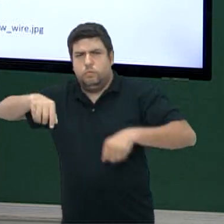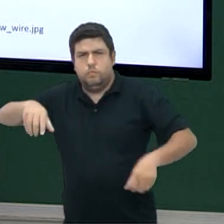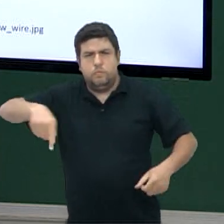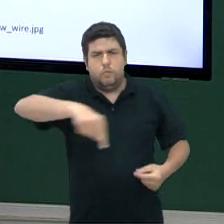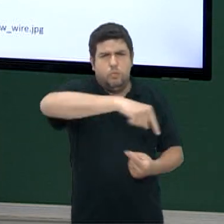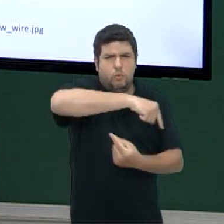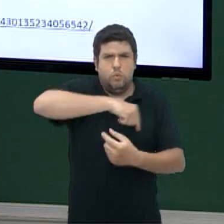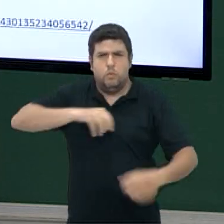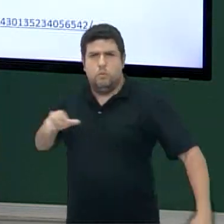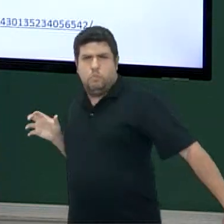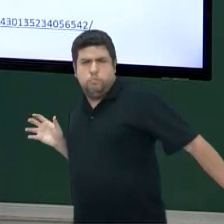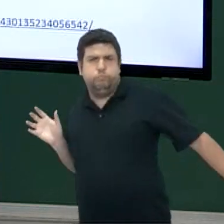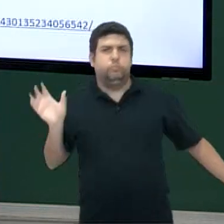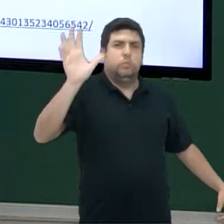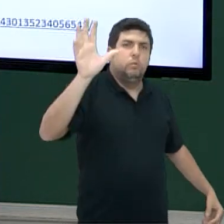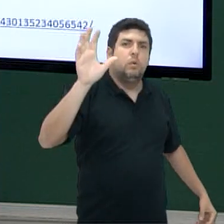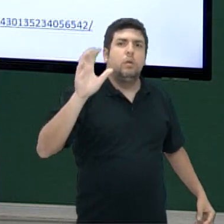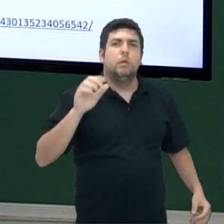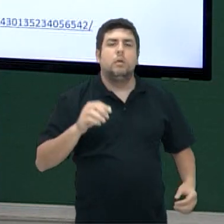Beleza.